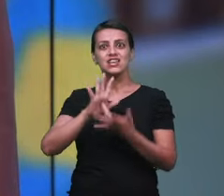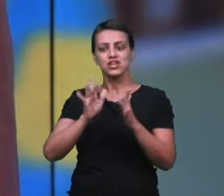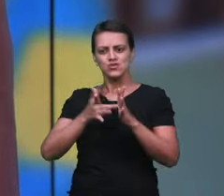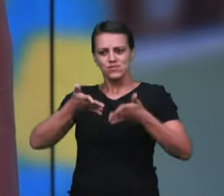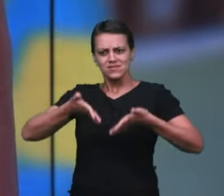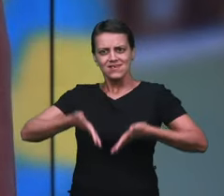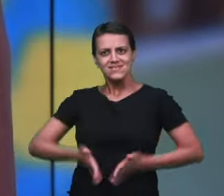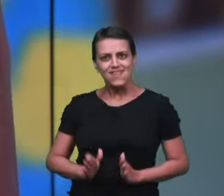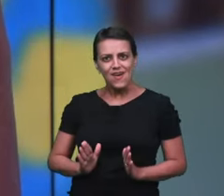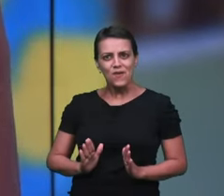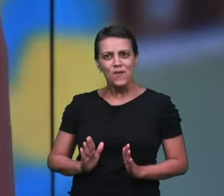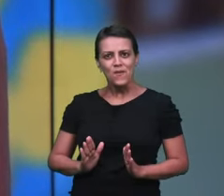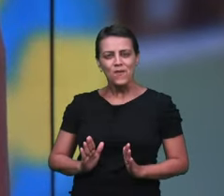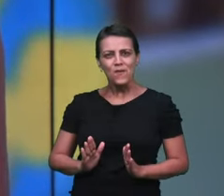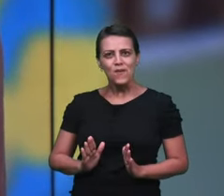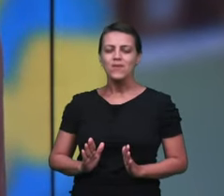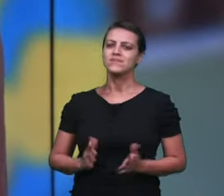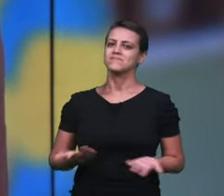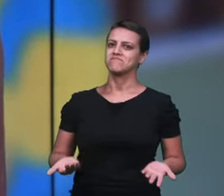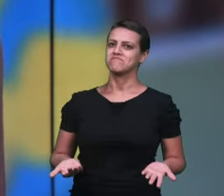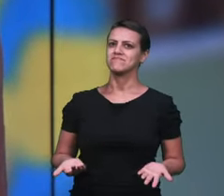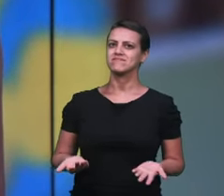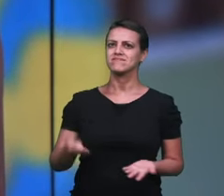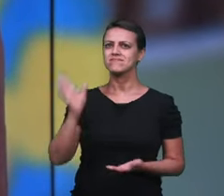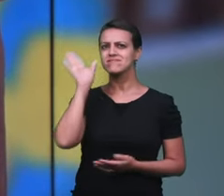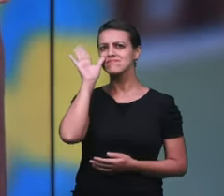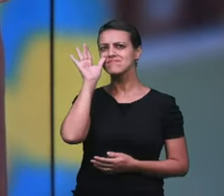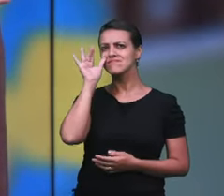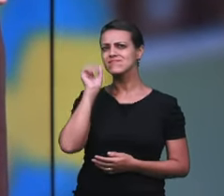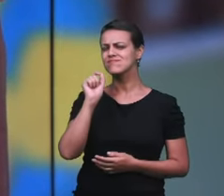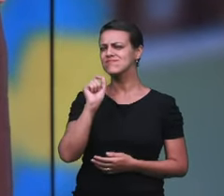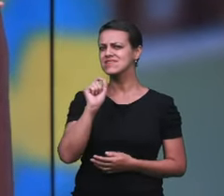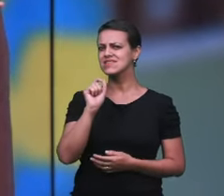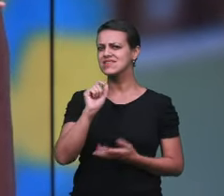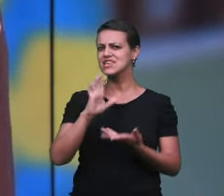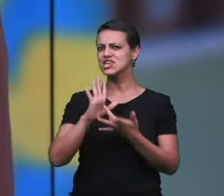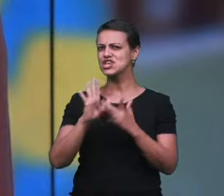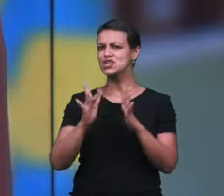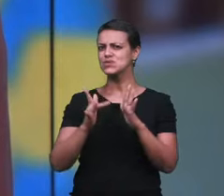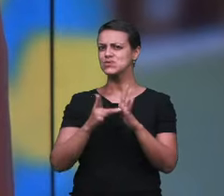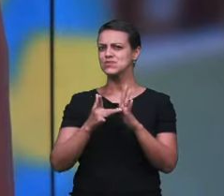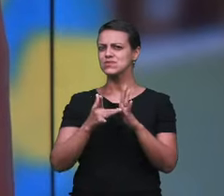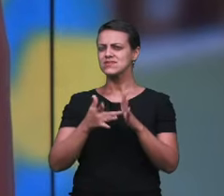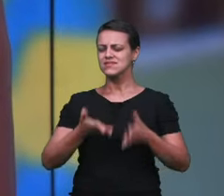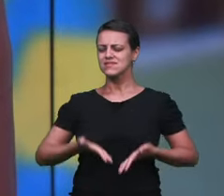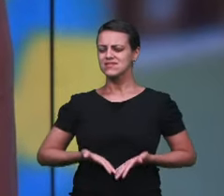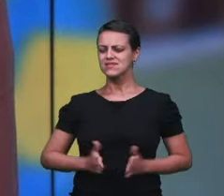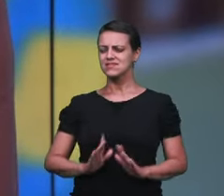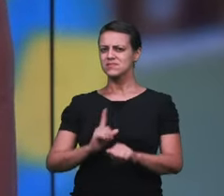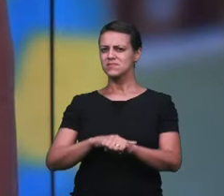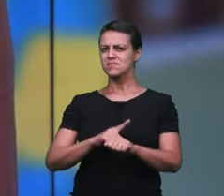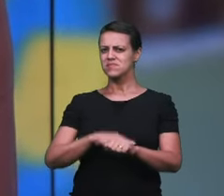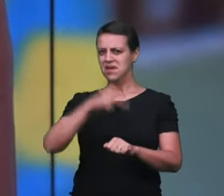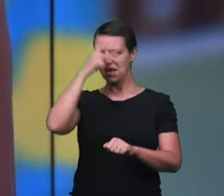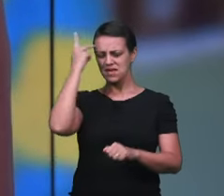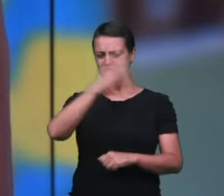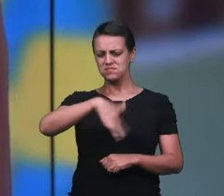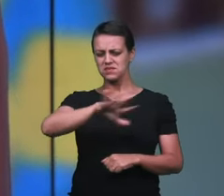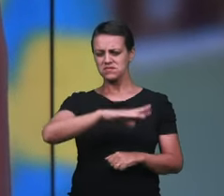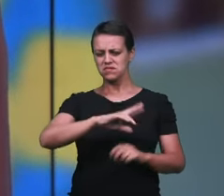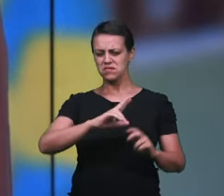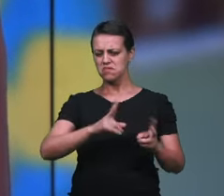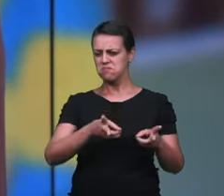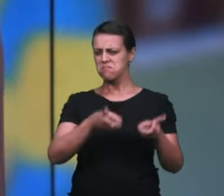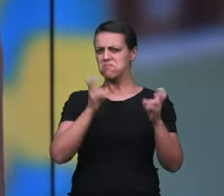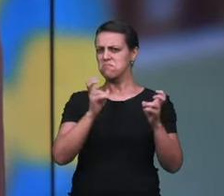Jesus. Interessante que quando Jesus nasceu, as pessoas não perceberam. Não